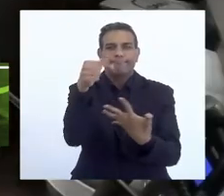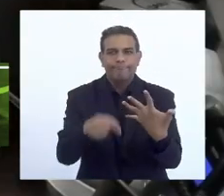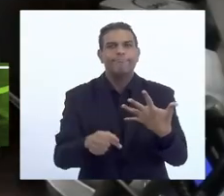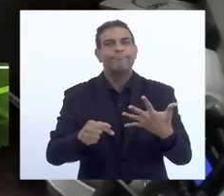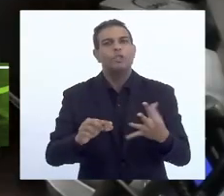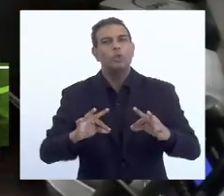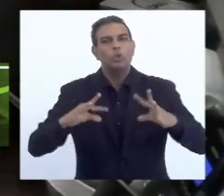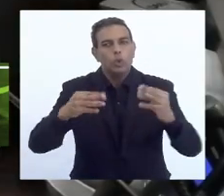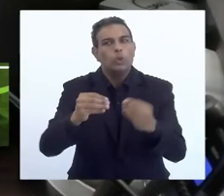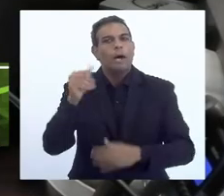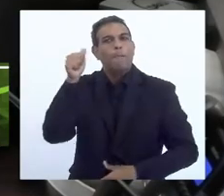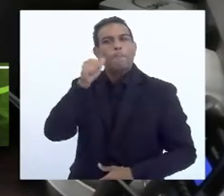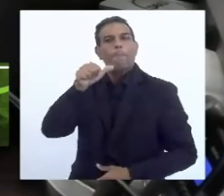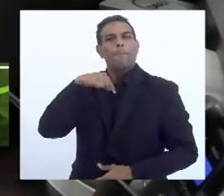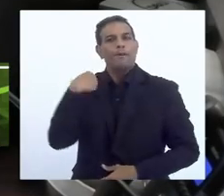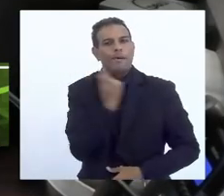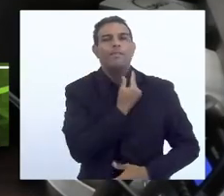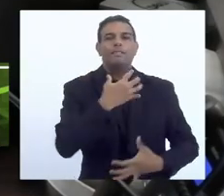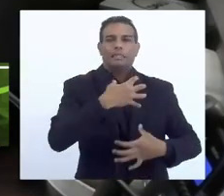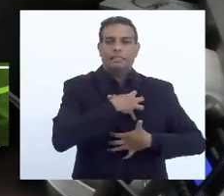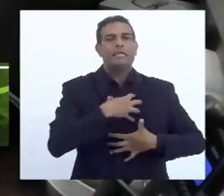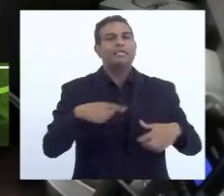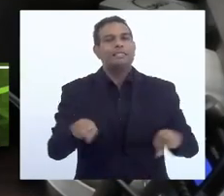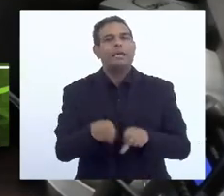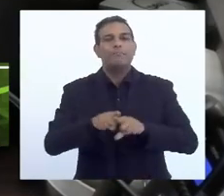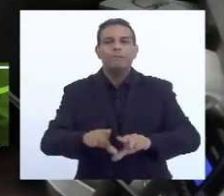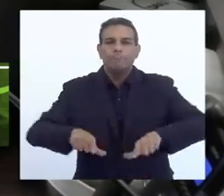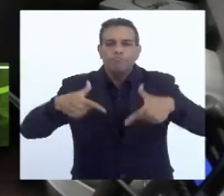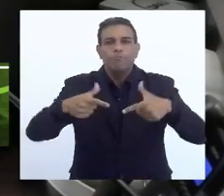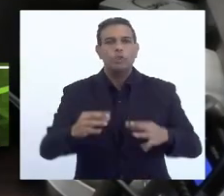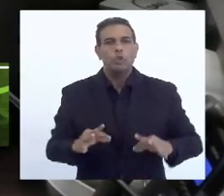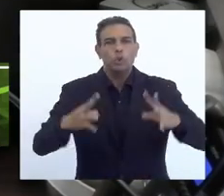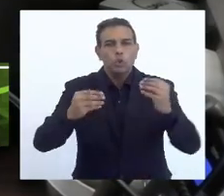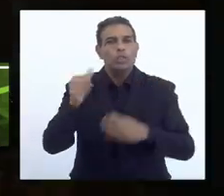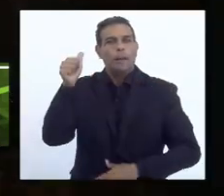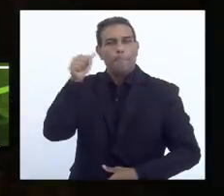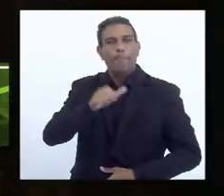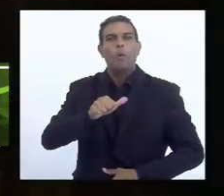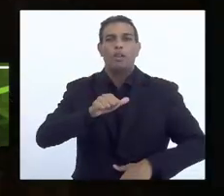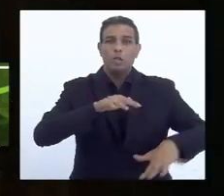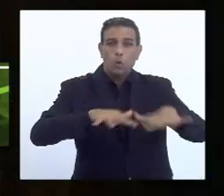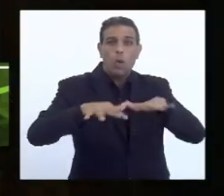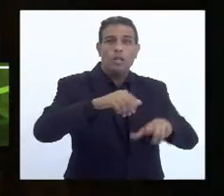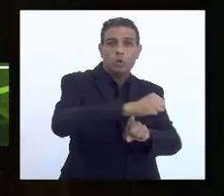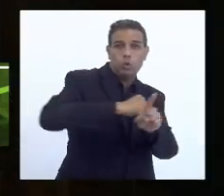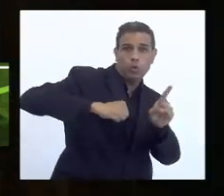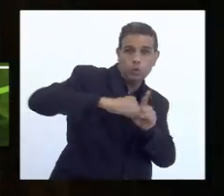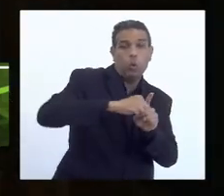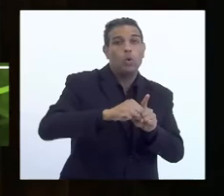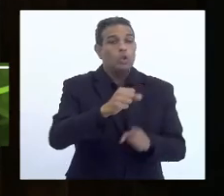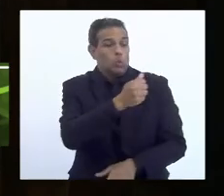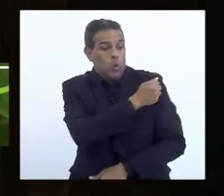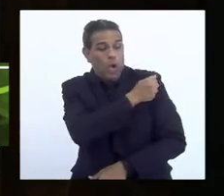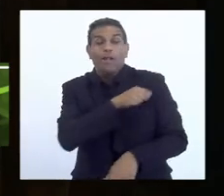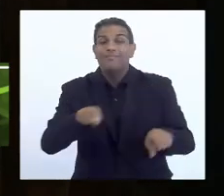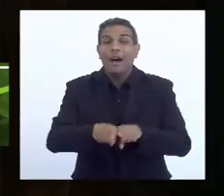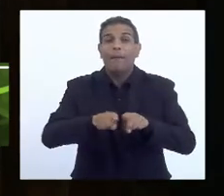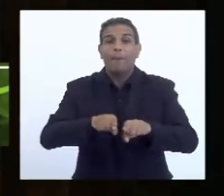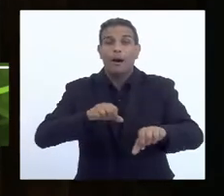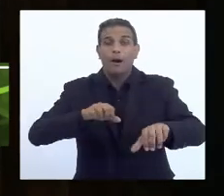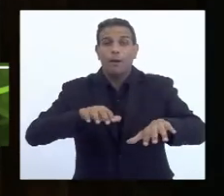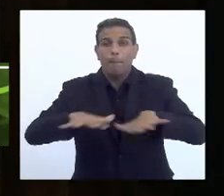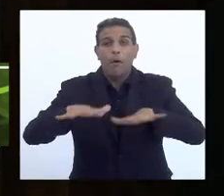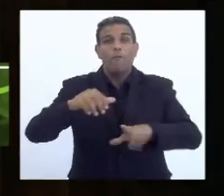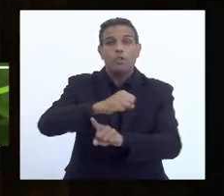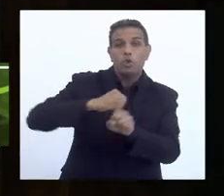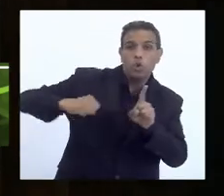das mulheres parlamentares, a gente consiga também estender para as mulheres dos movimentos sociais, não só do movimento estudantil, mas movimento social